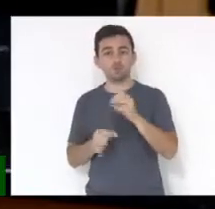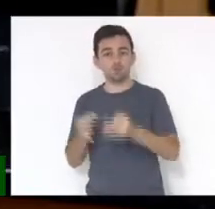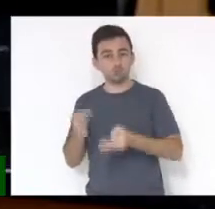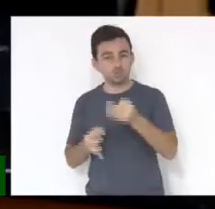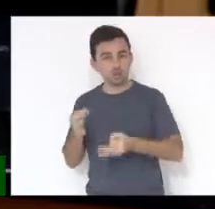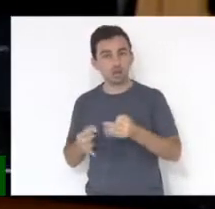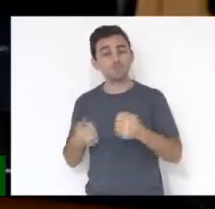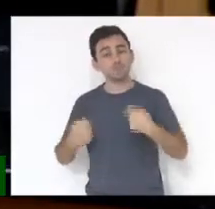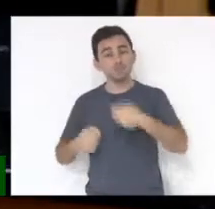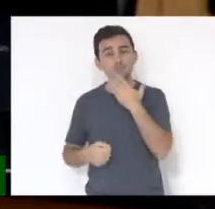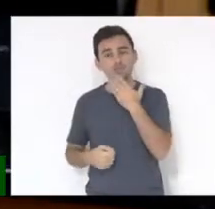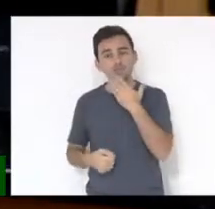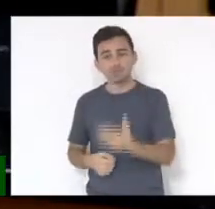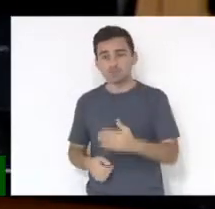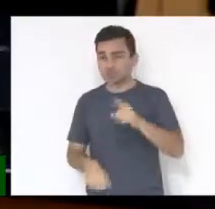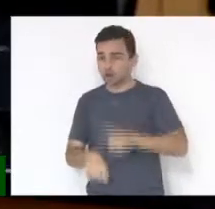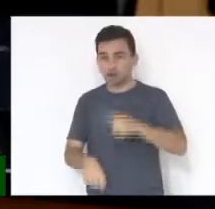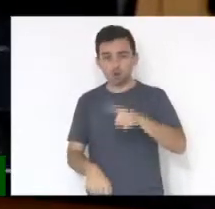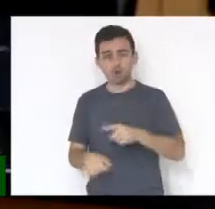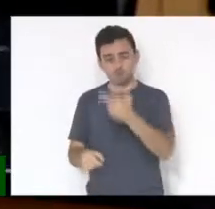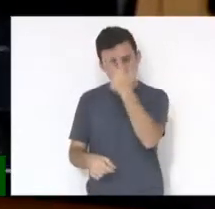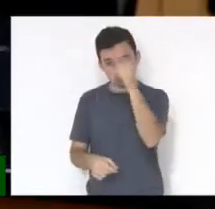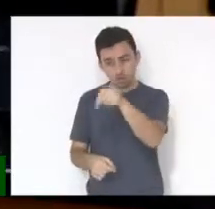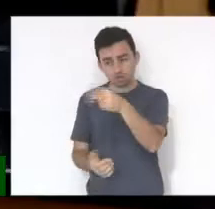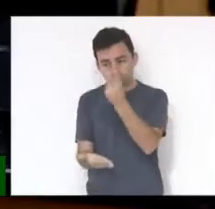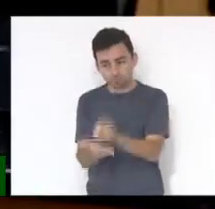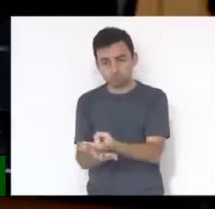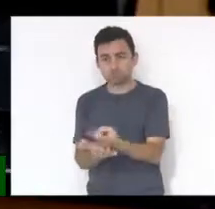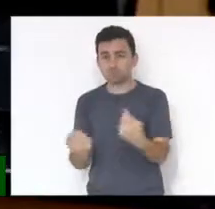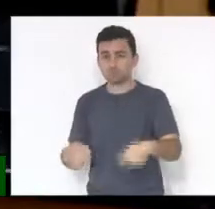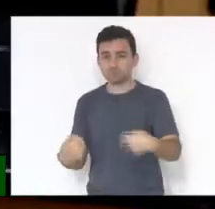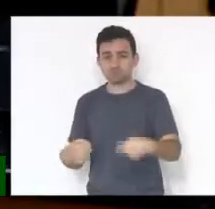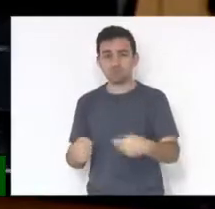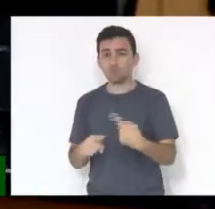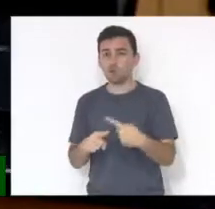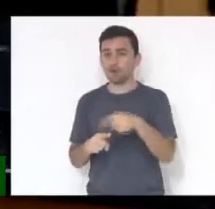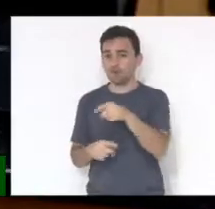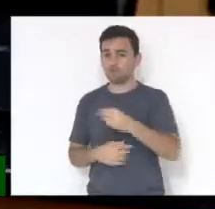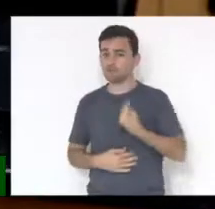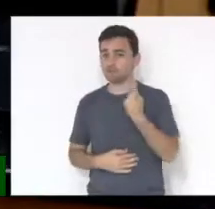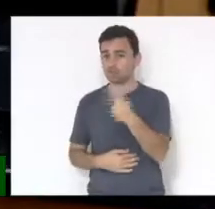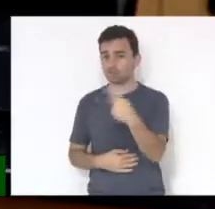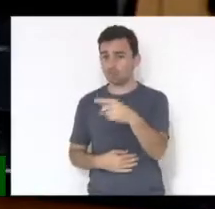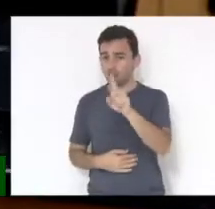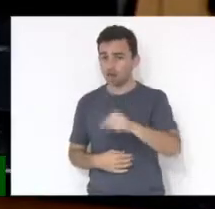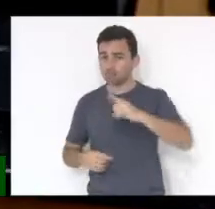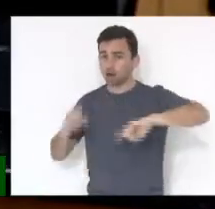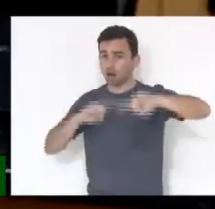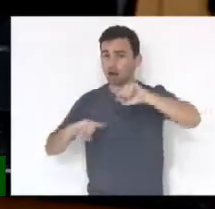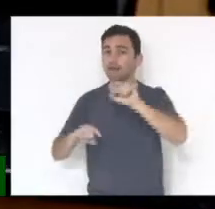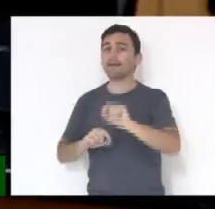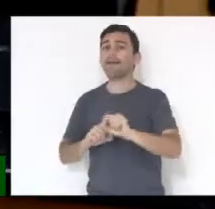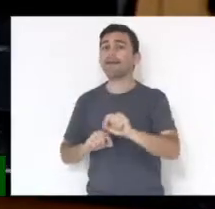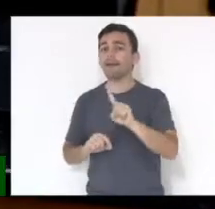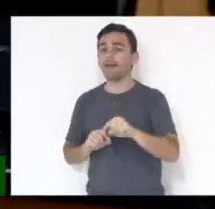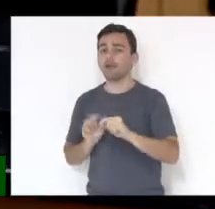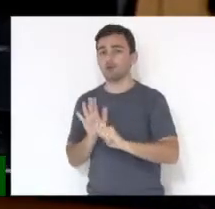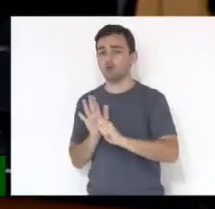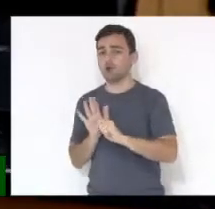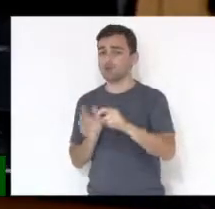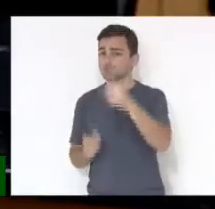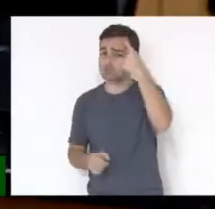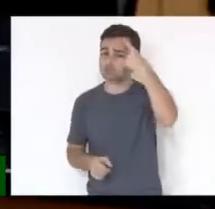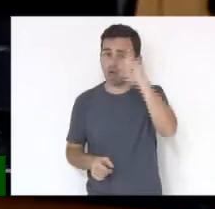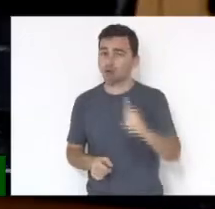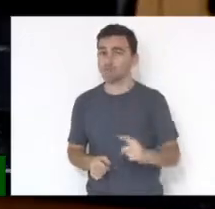pedirem a internação compulsória dessas pessoas que têm a vida dominadas pelas drogas e que não têm o discernimento do que é certo, do que é